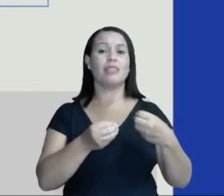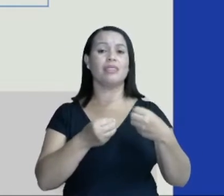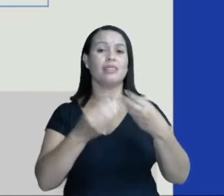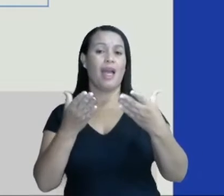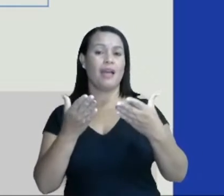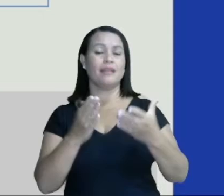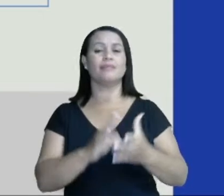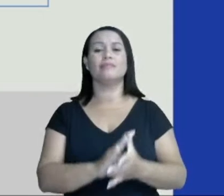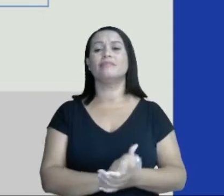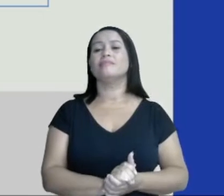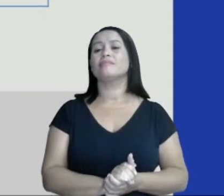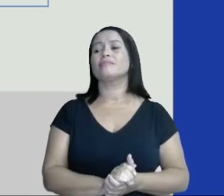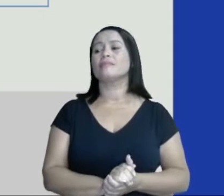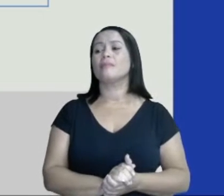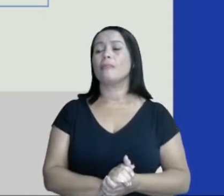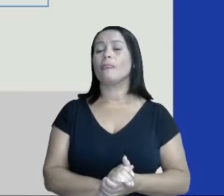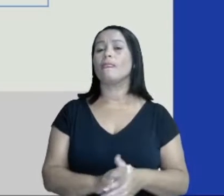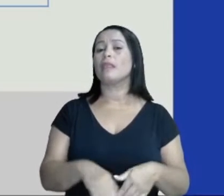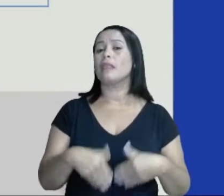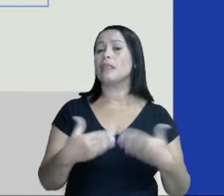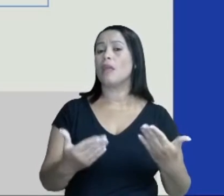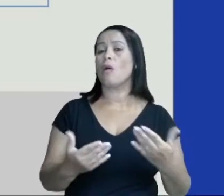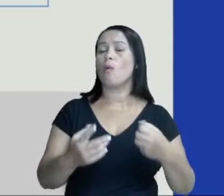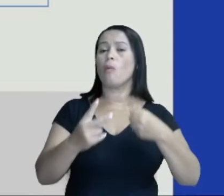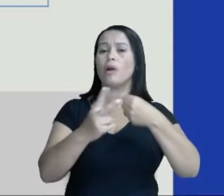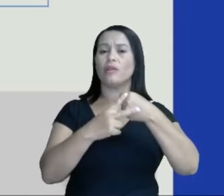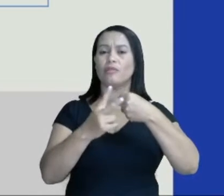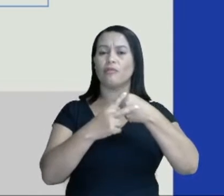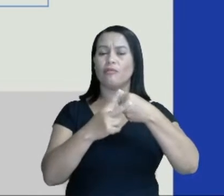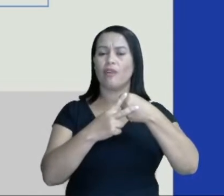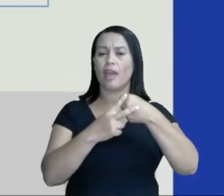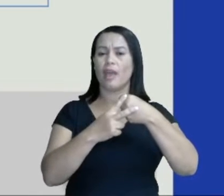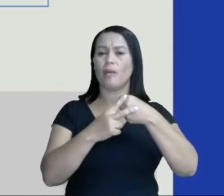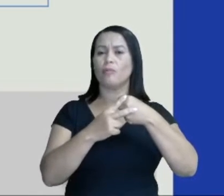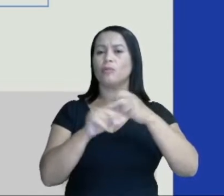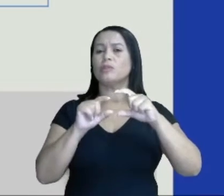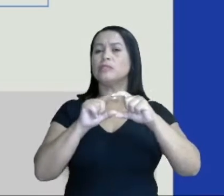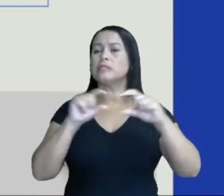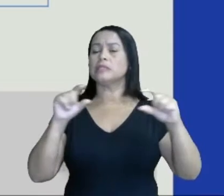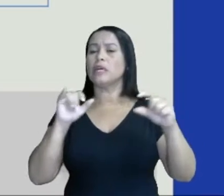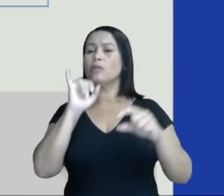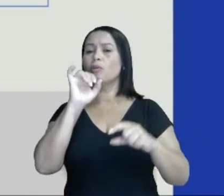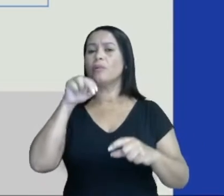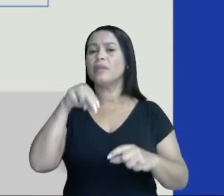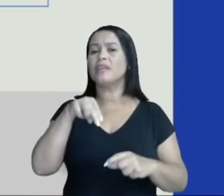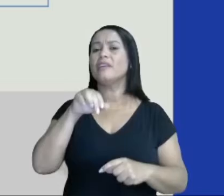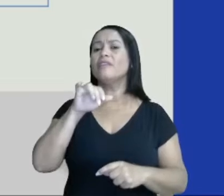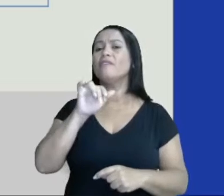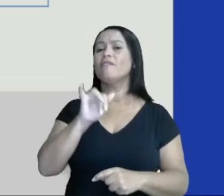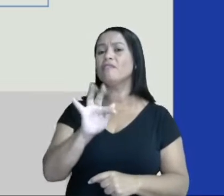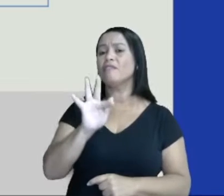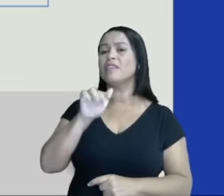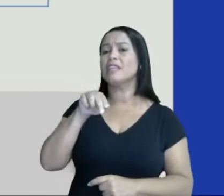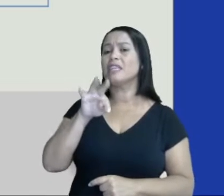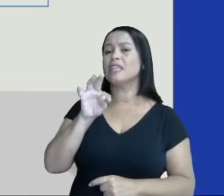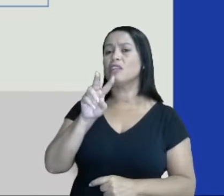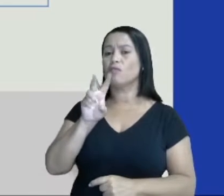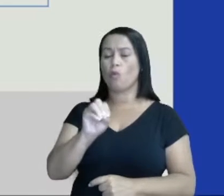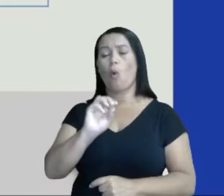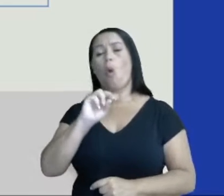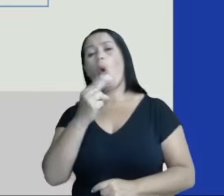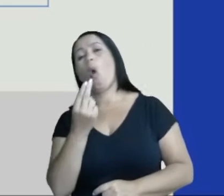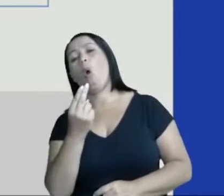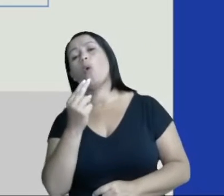certo? Quando o verbo está no infinitivo ou no gerúndio, que são